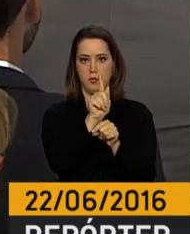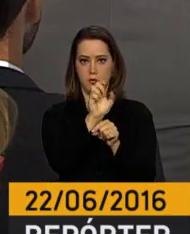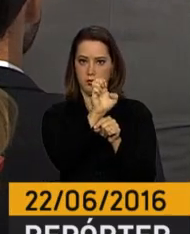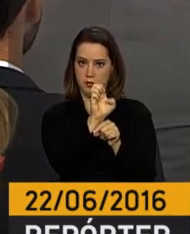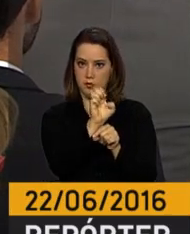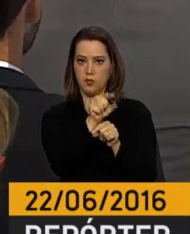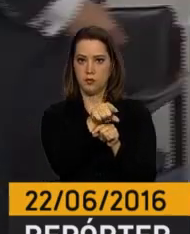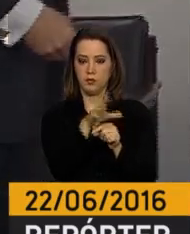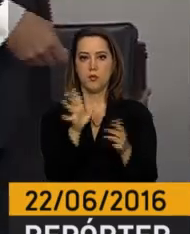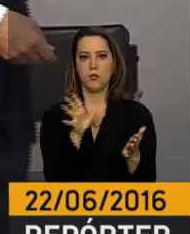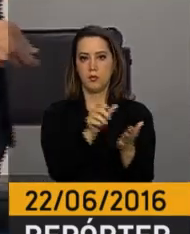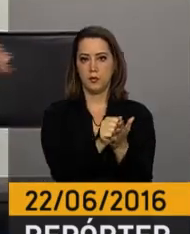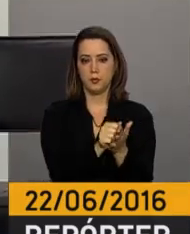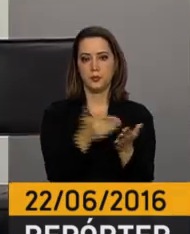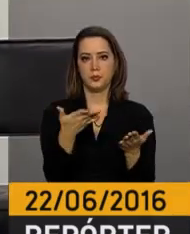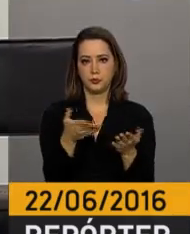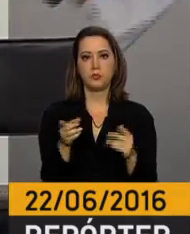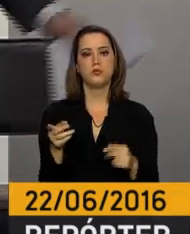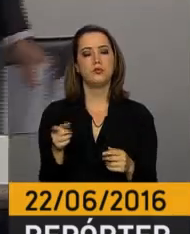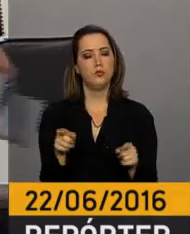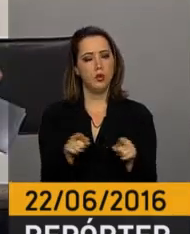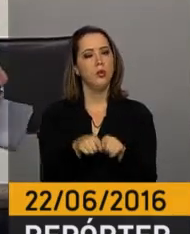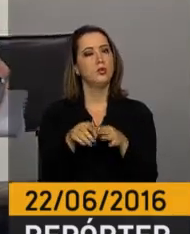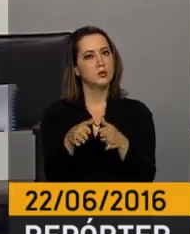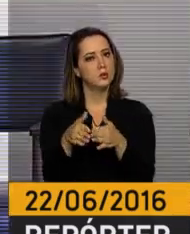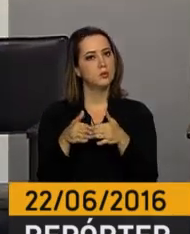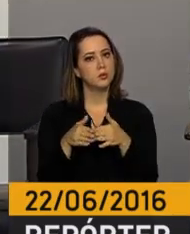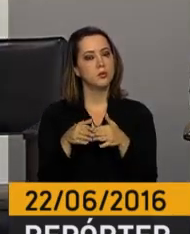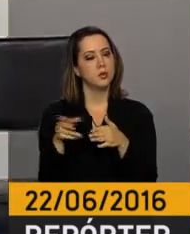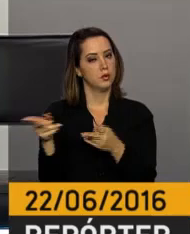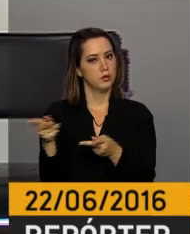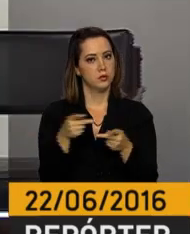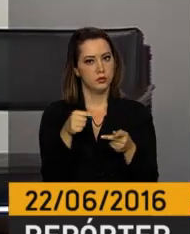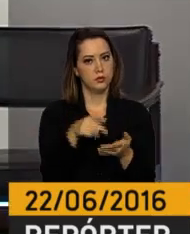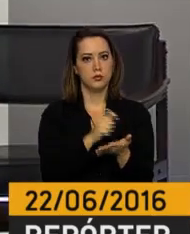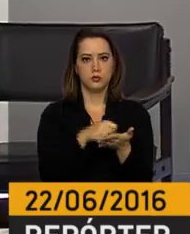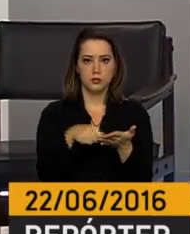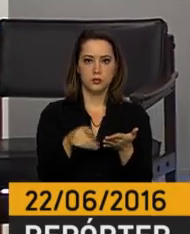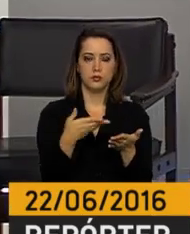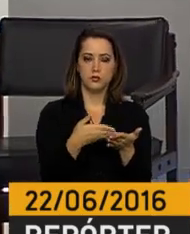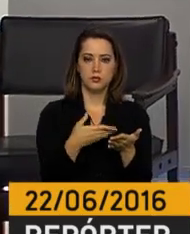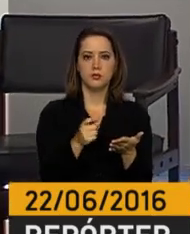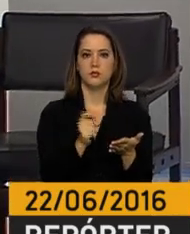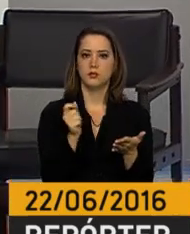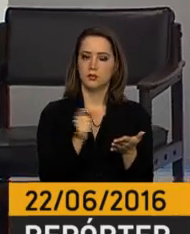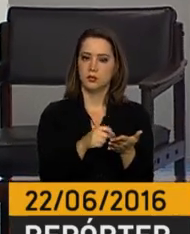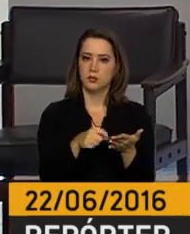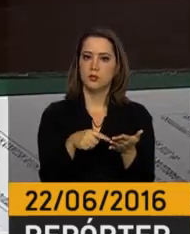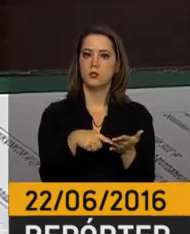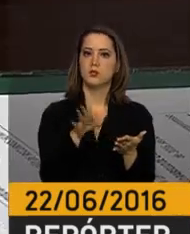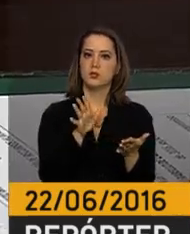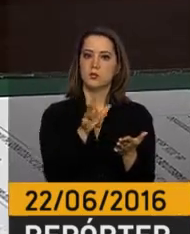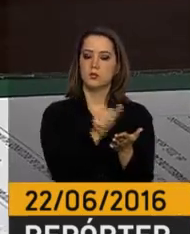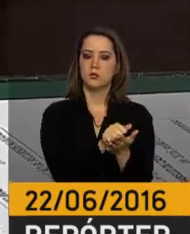estatística convidamos também o professor Paulo Rabelo de Castro a assinar seu termo de Posse